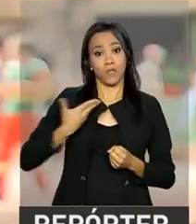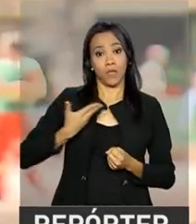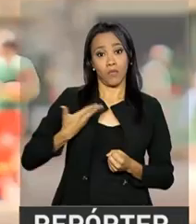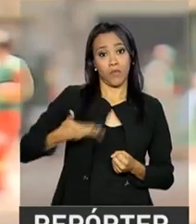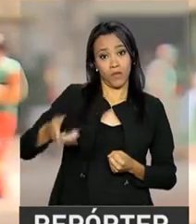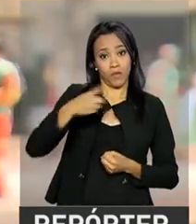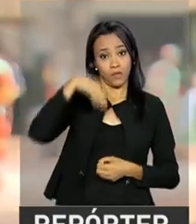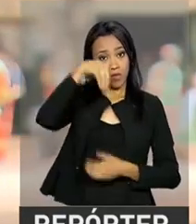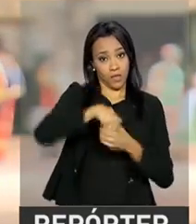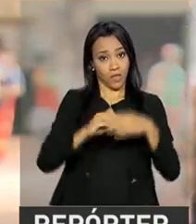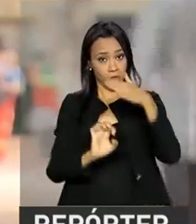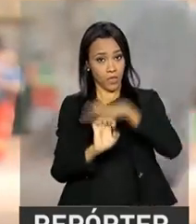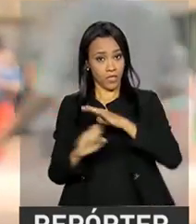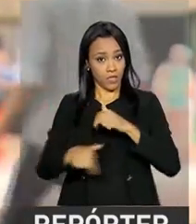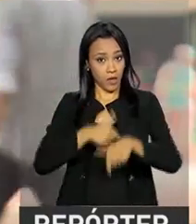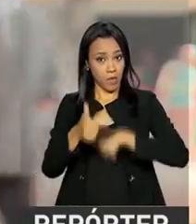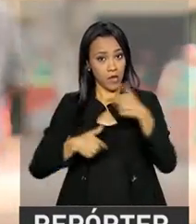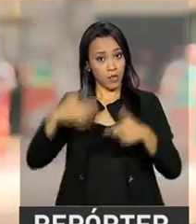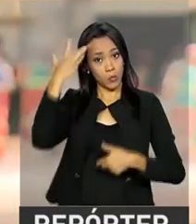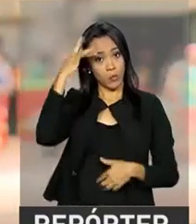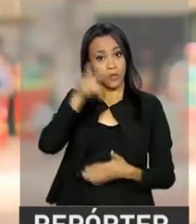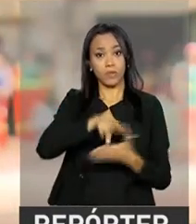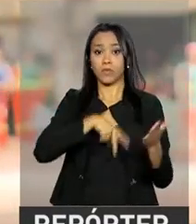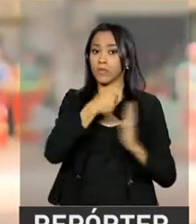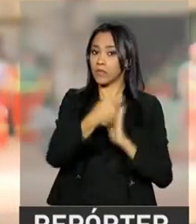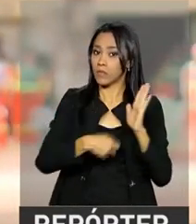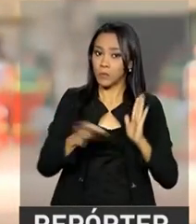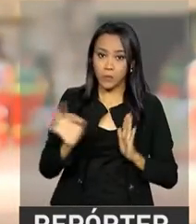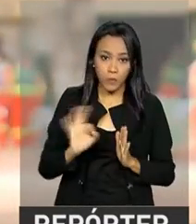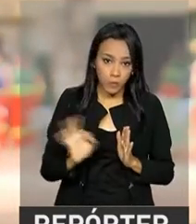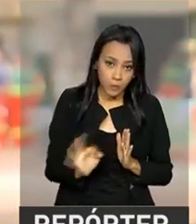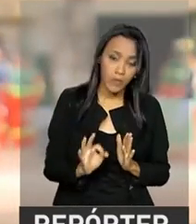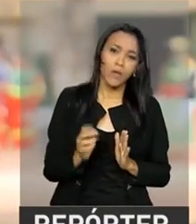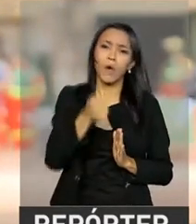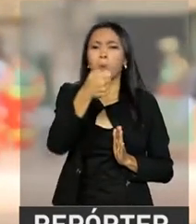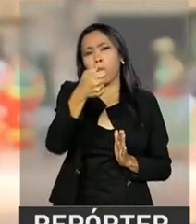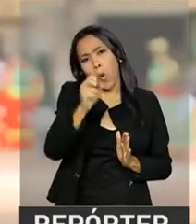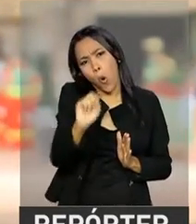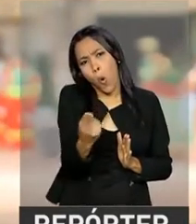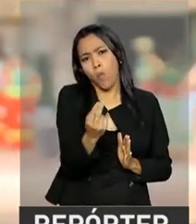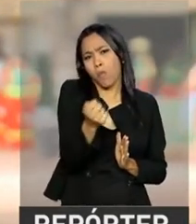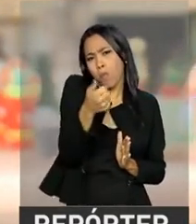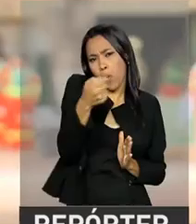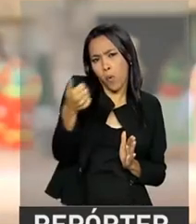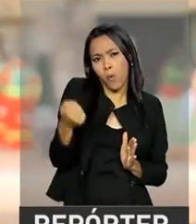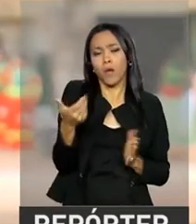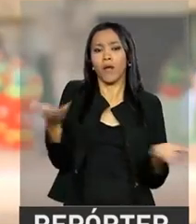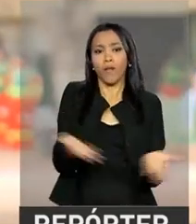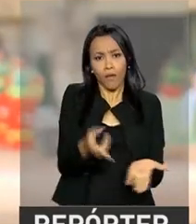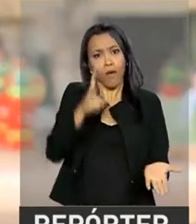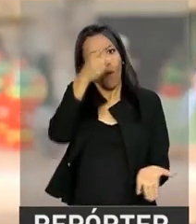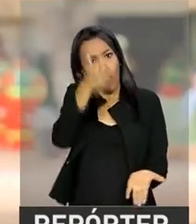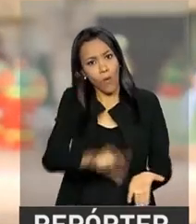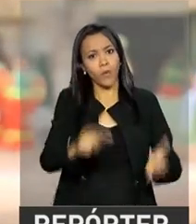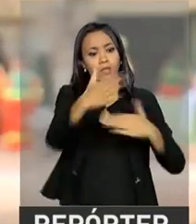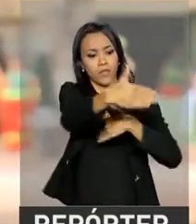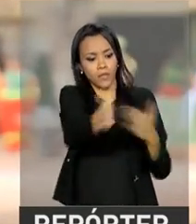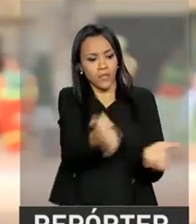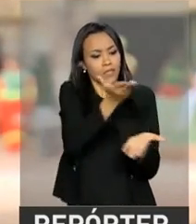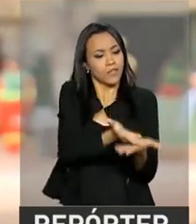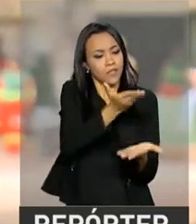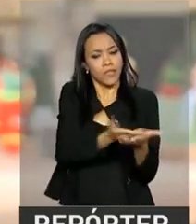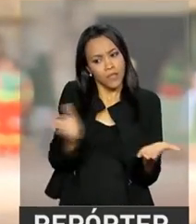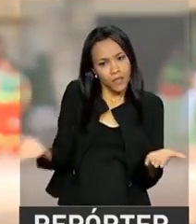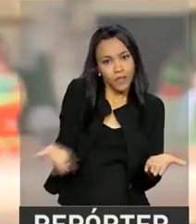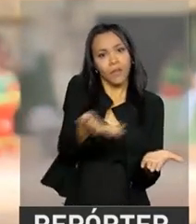clique está no que não sabem ler e escrever o ensaio muito pouco igual vai ter agora outra turma queira se